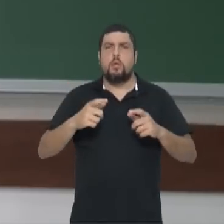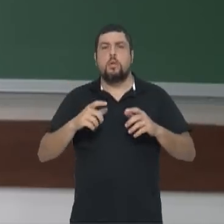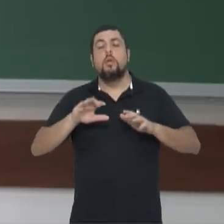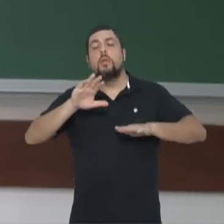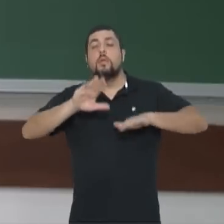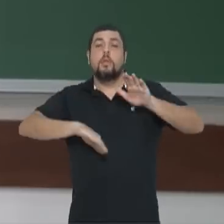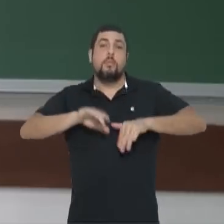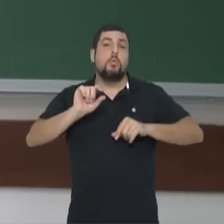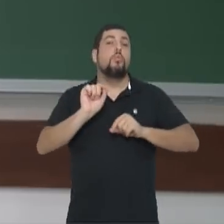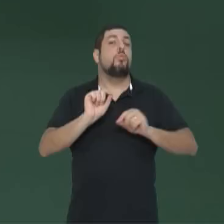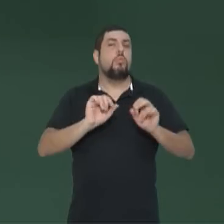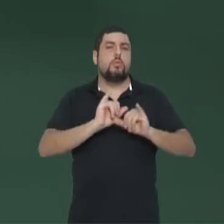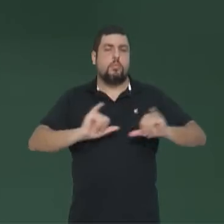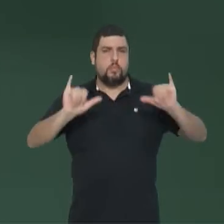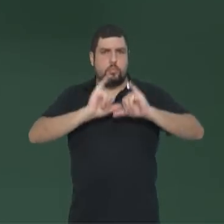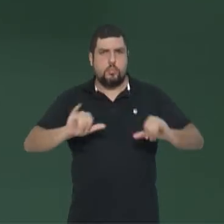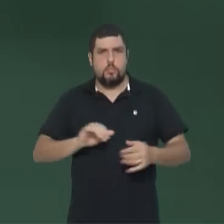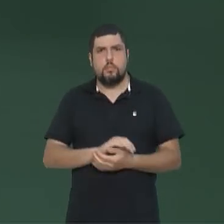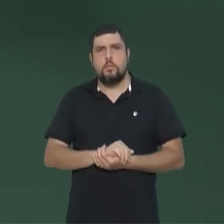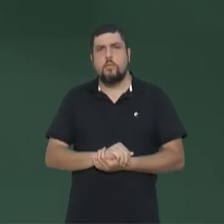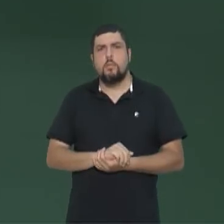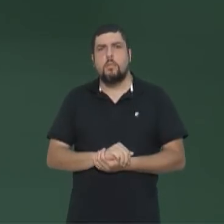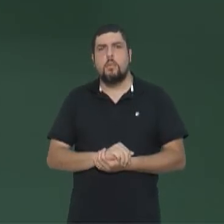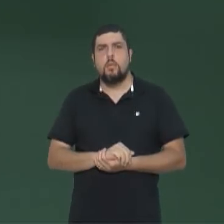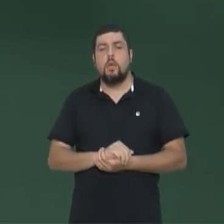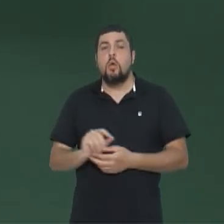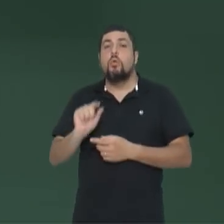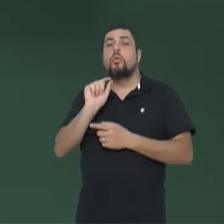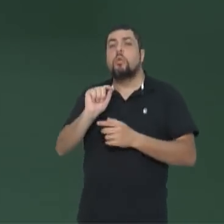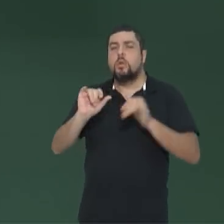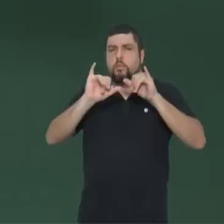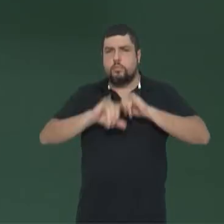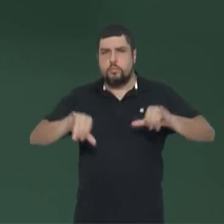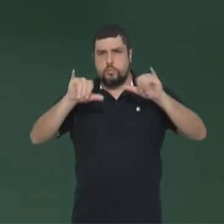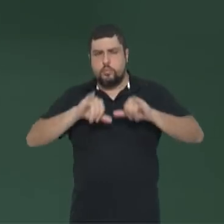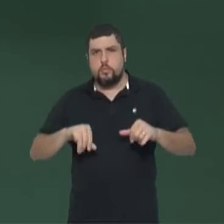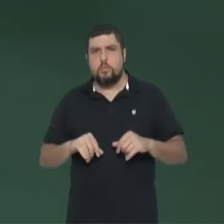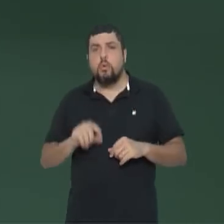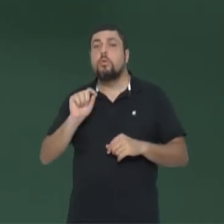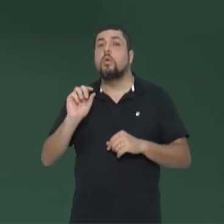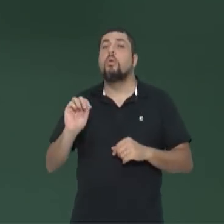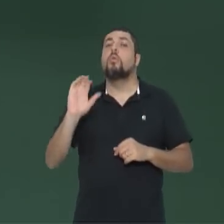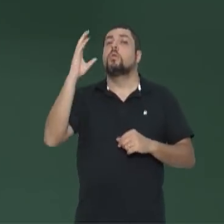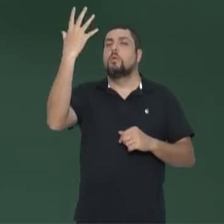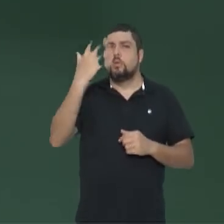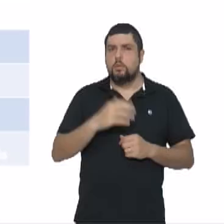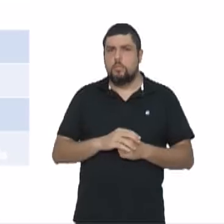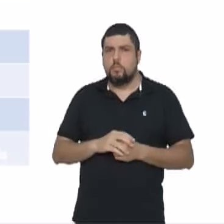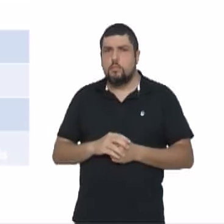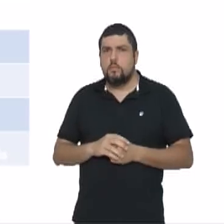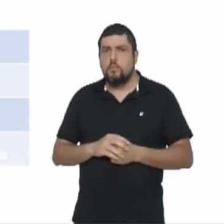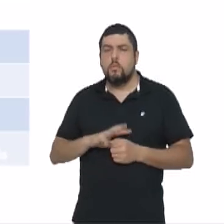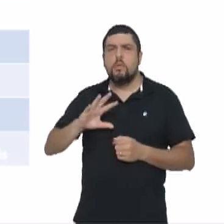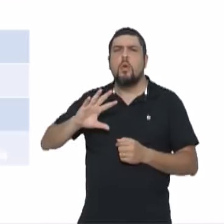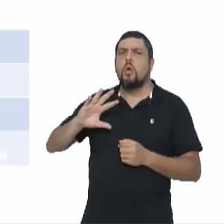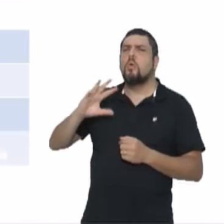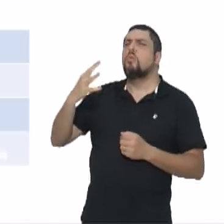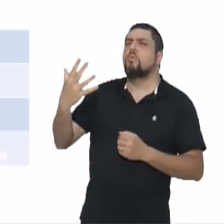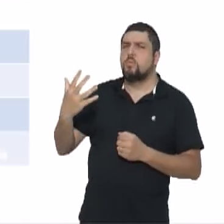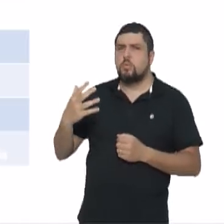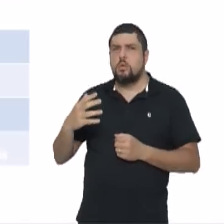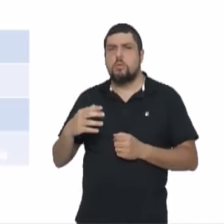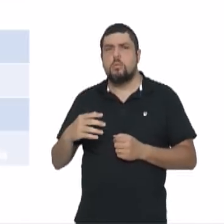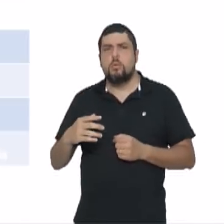está noticiando. O que é que vai ser noticiado, o que aconteceu, quando aconteceu e